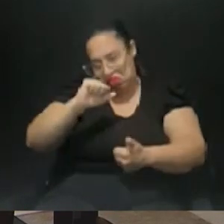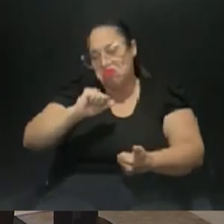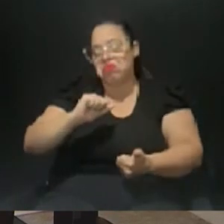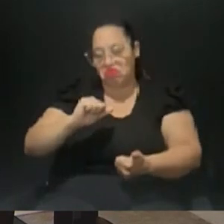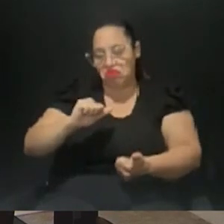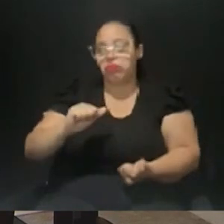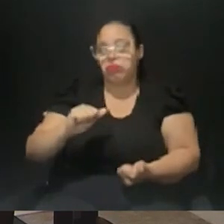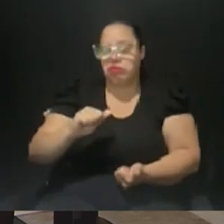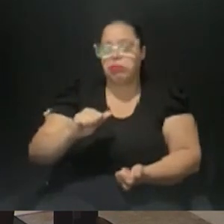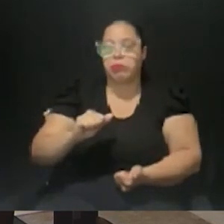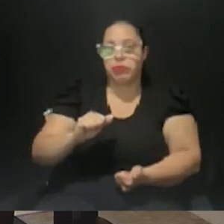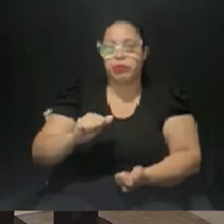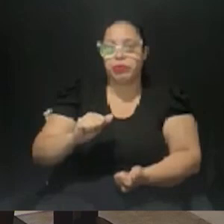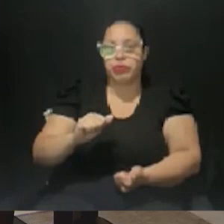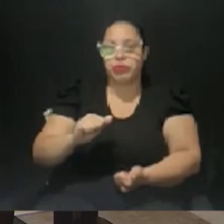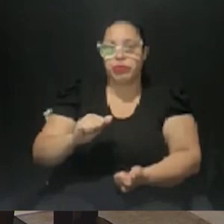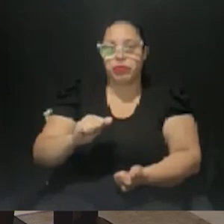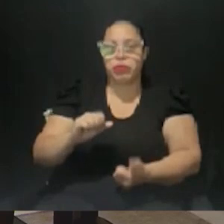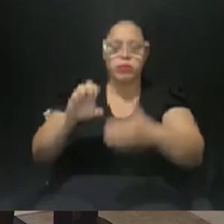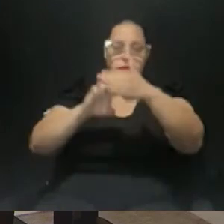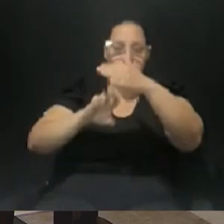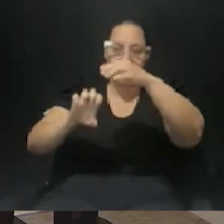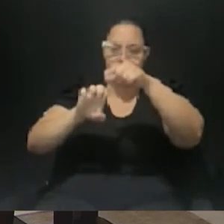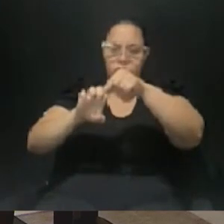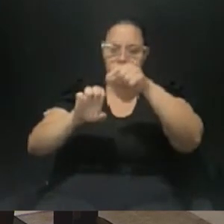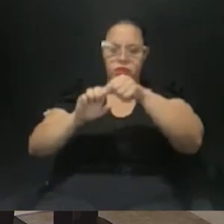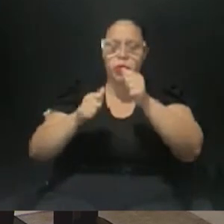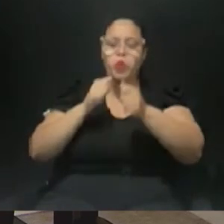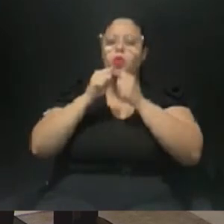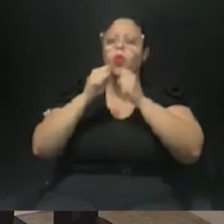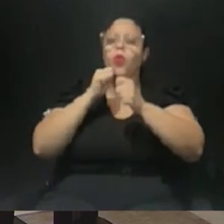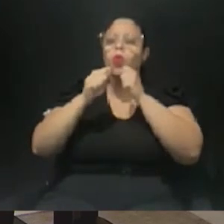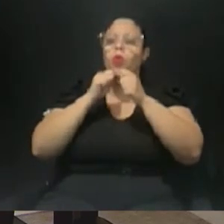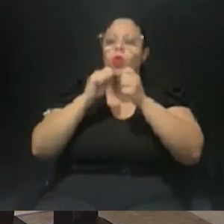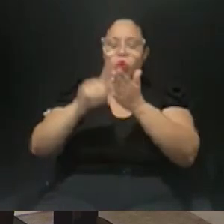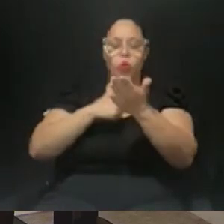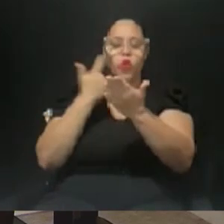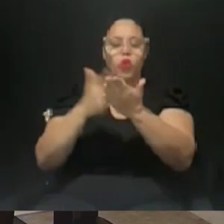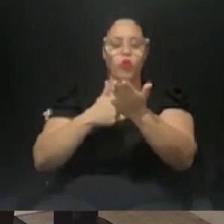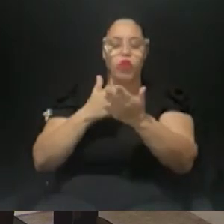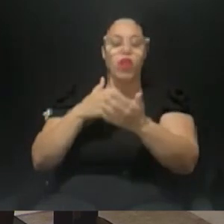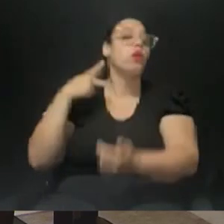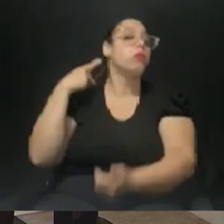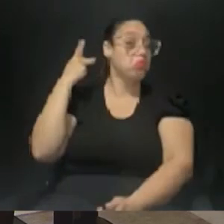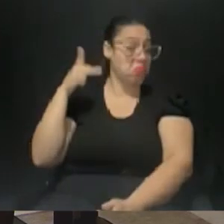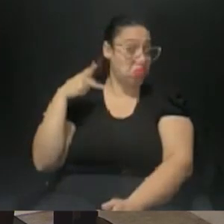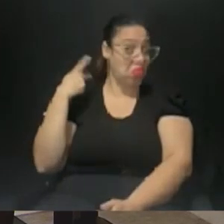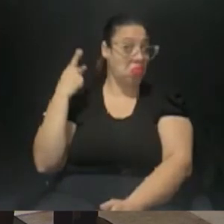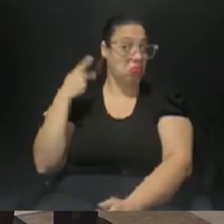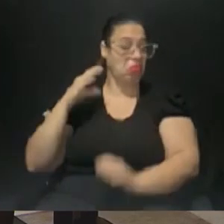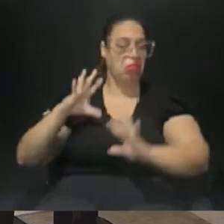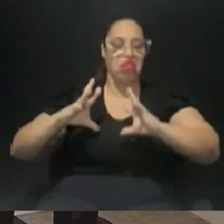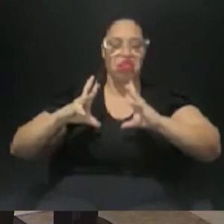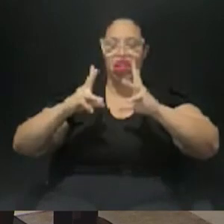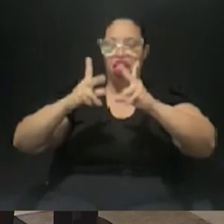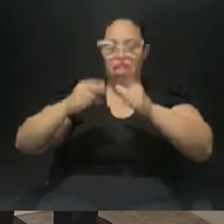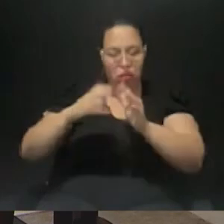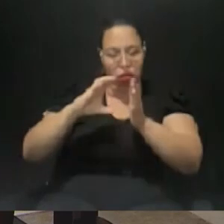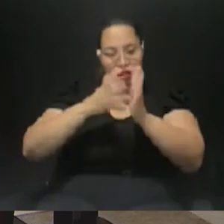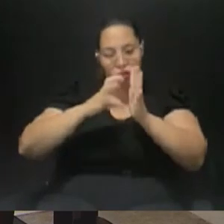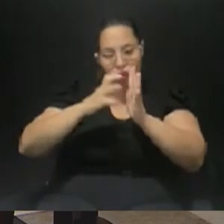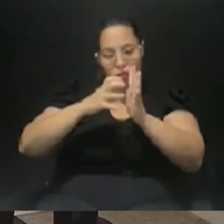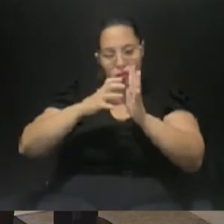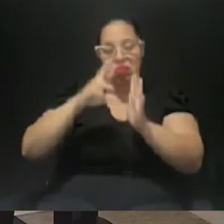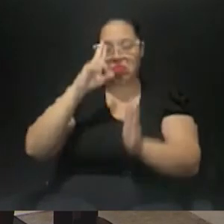Empresários, jornalistas e políticos, de tudo quanto é partido. Eu sou testemunha disso. A